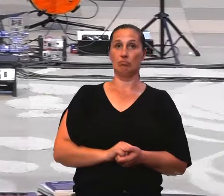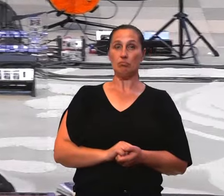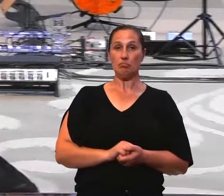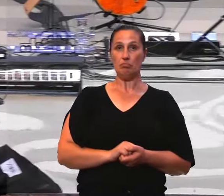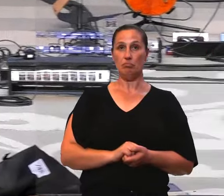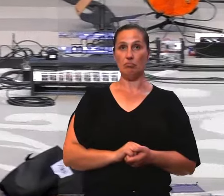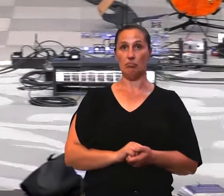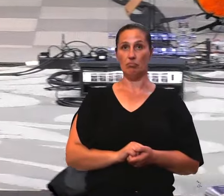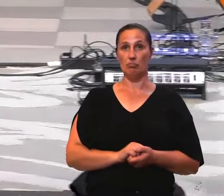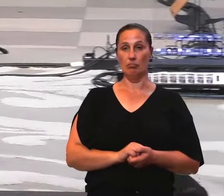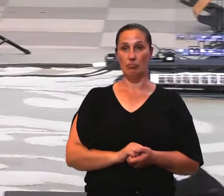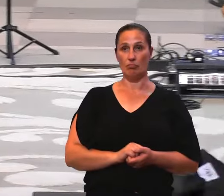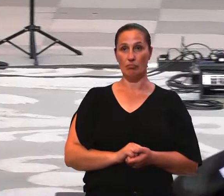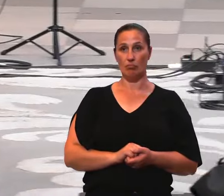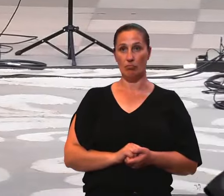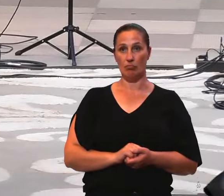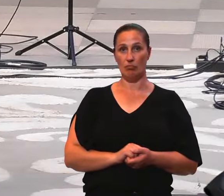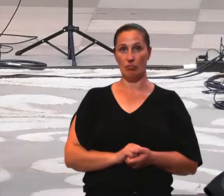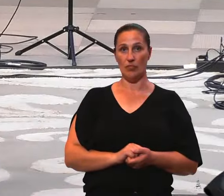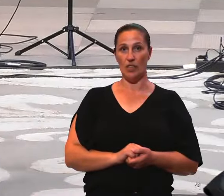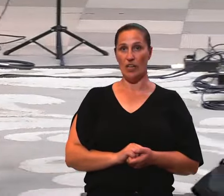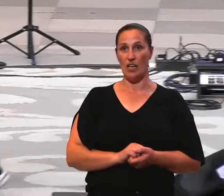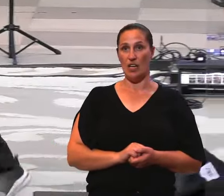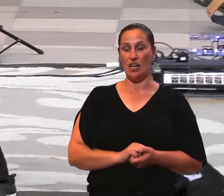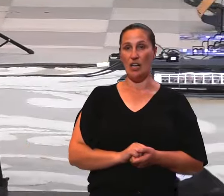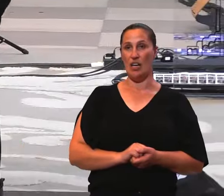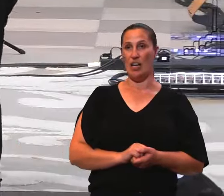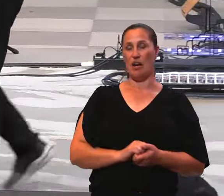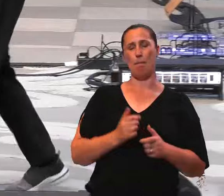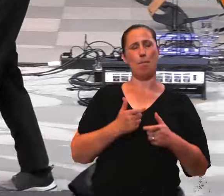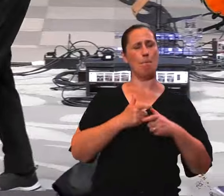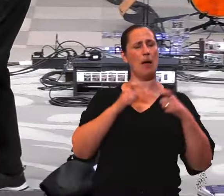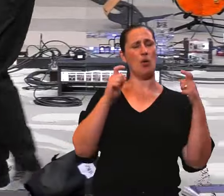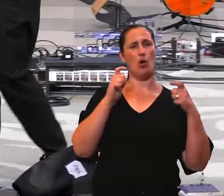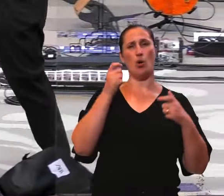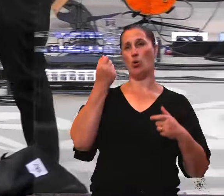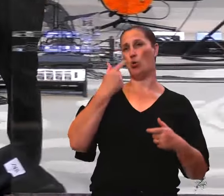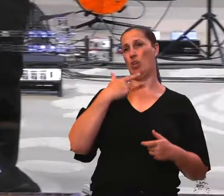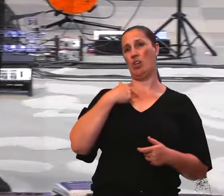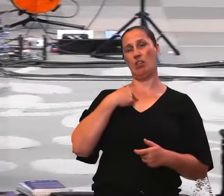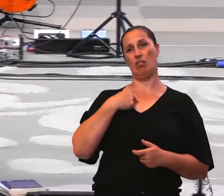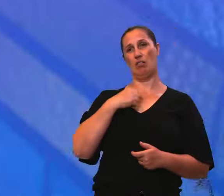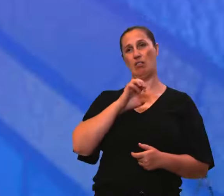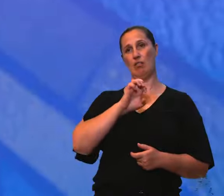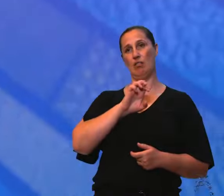conta isso era maior do que eu muito maior do que